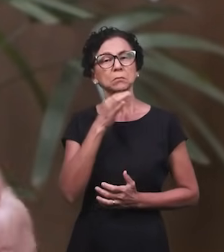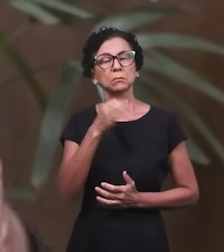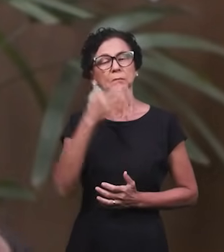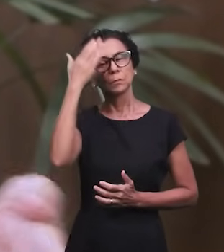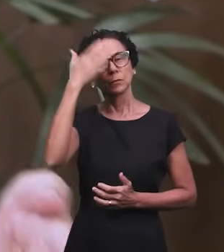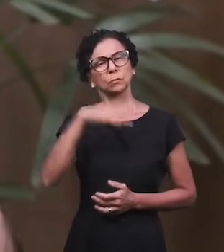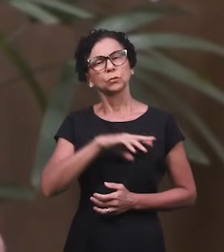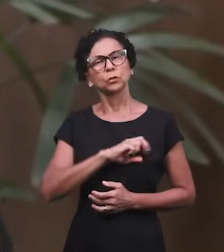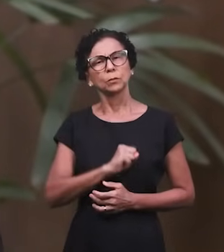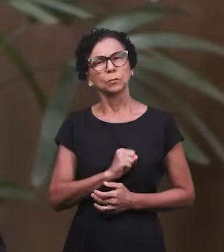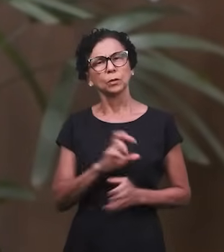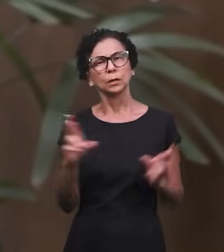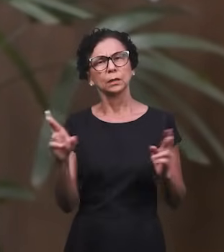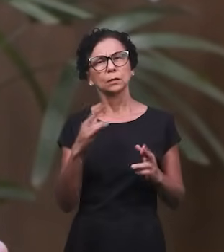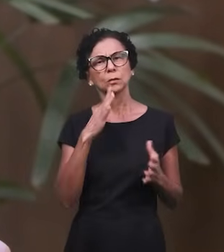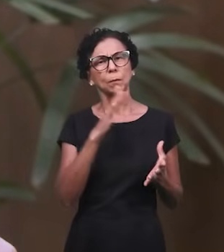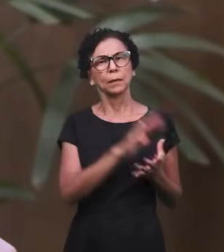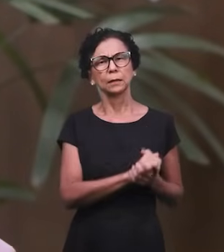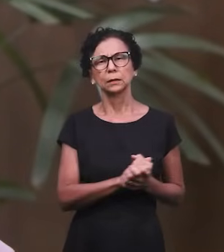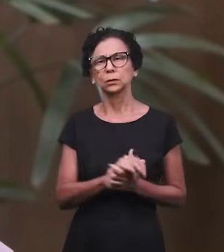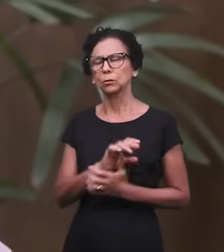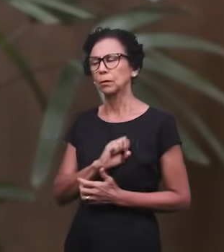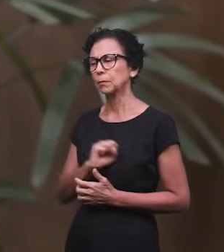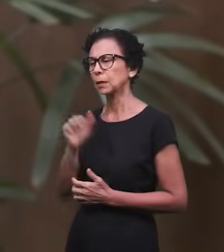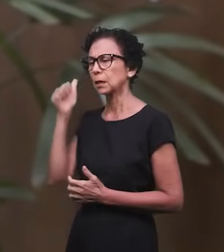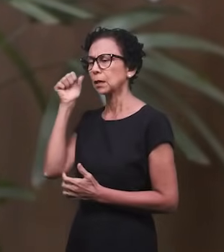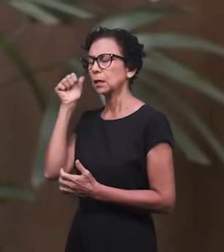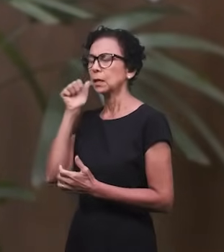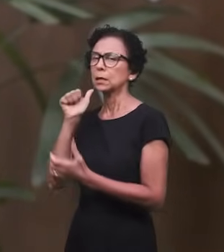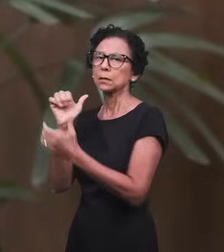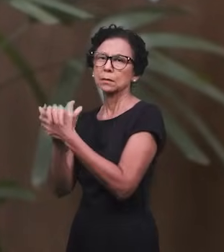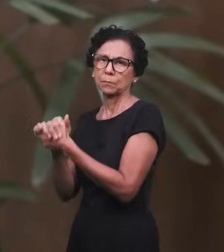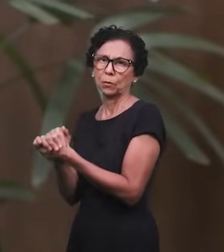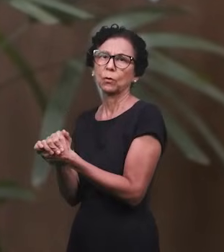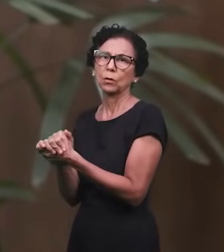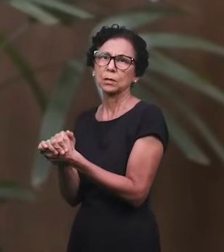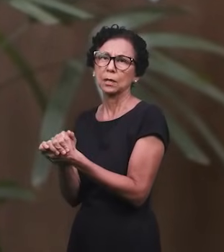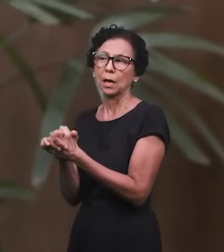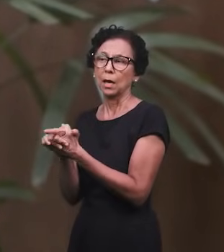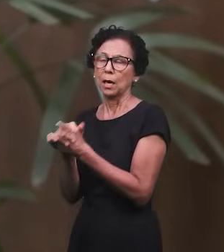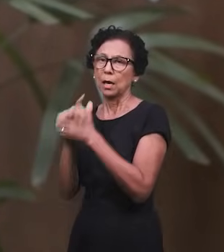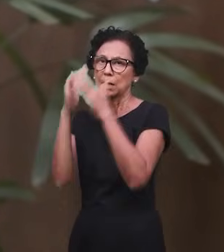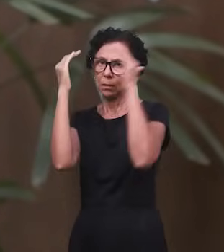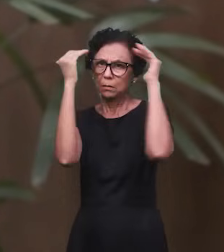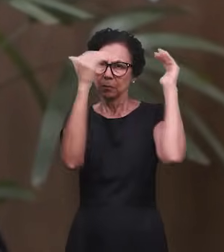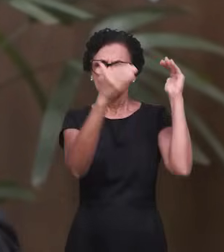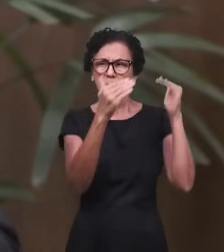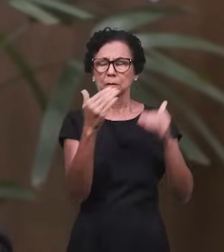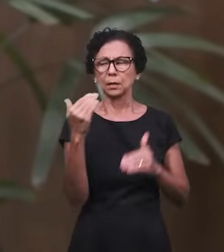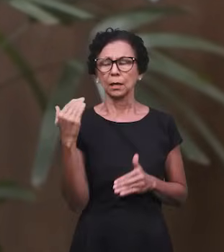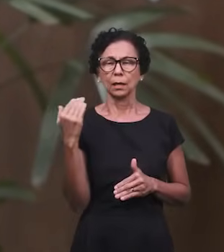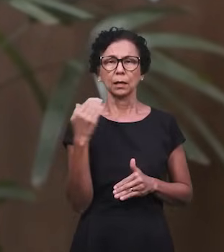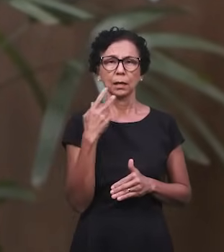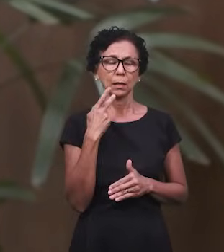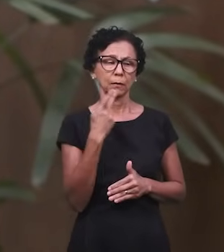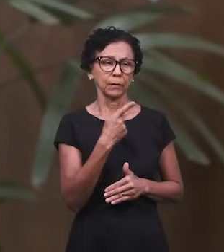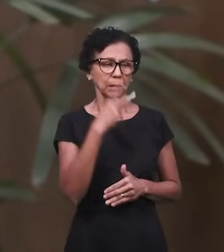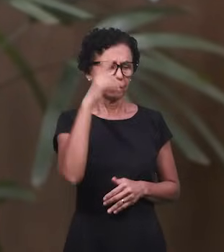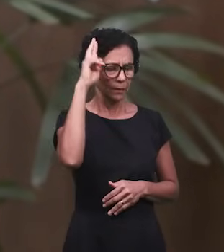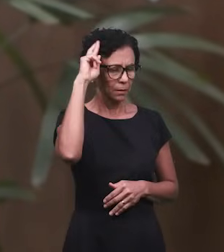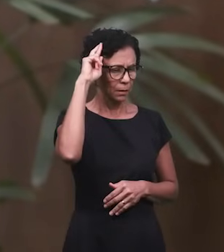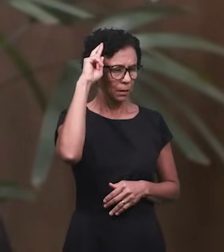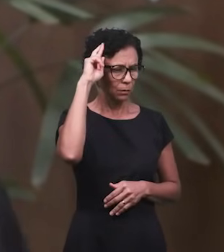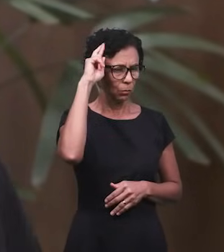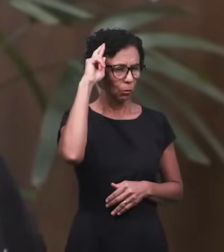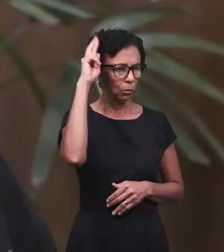de amor do marido pela esposa que tem na Bíblia Sara aqui diz que Sara o respeitava chamava de Senhor mas a atitude de Abraão